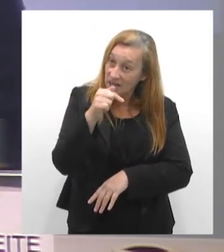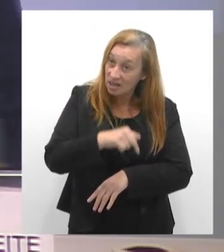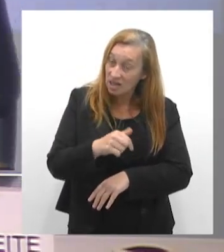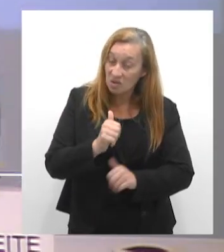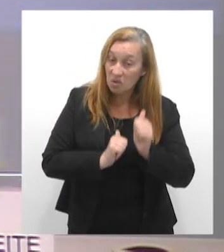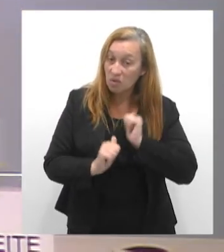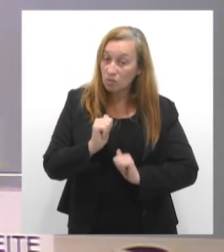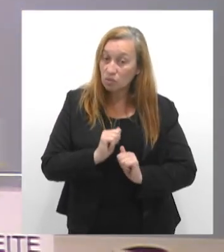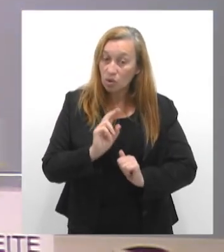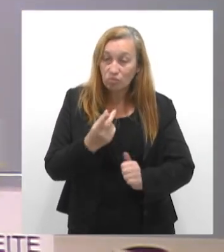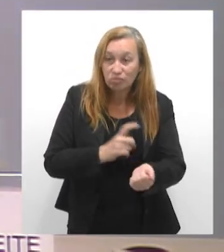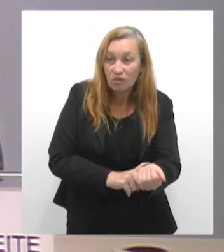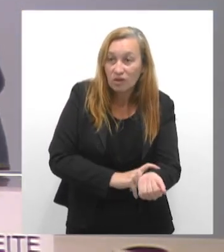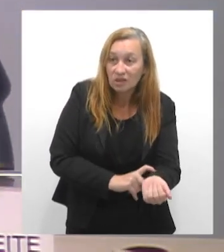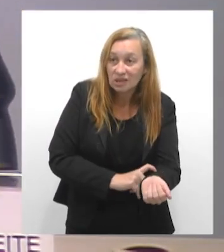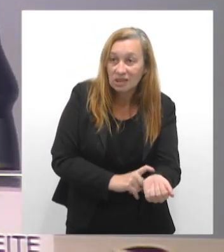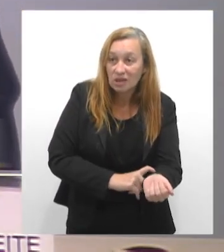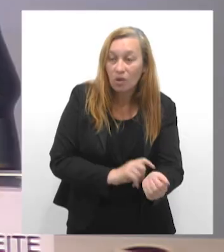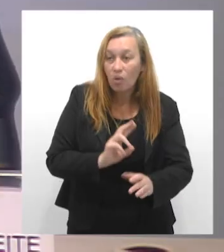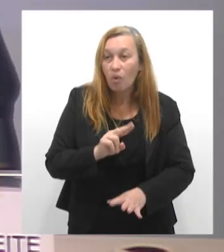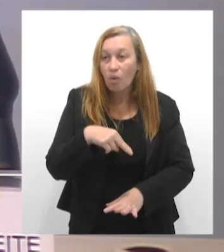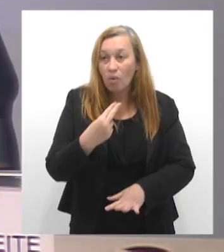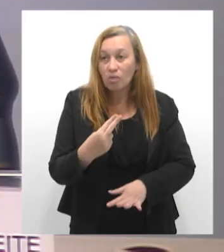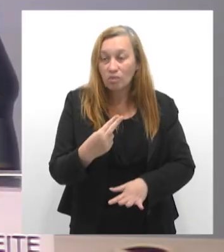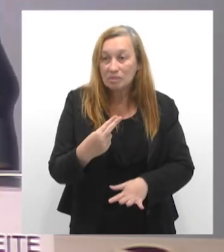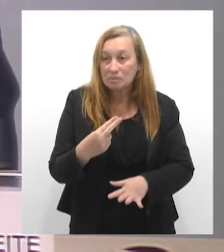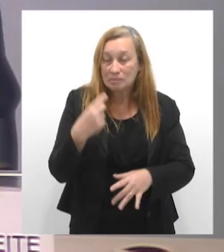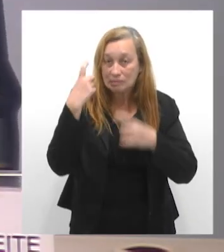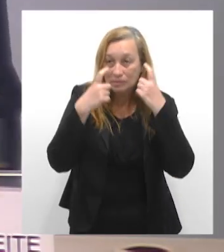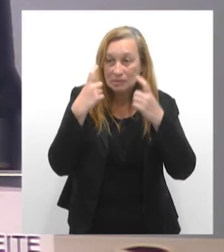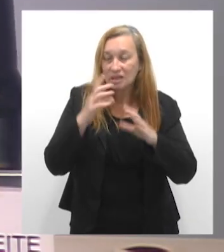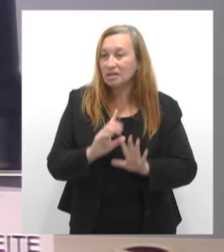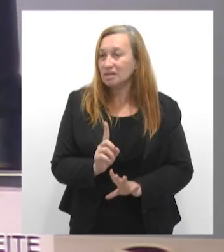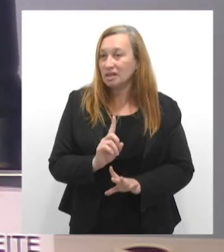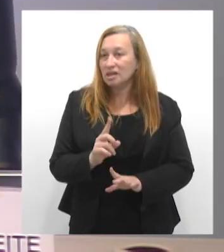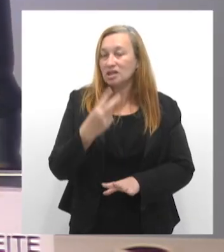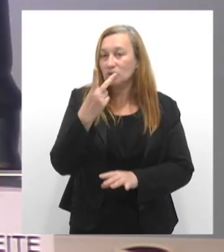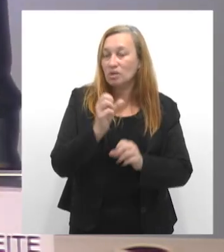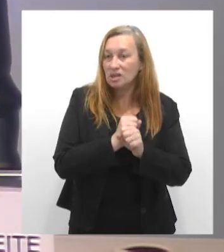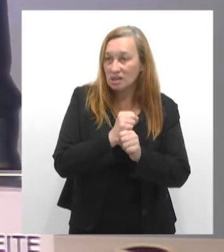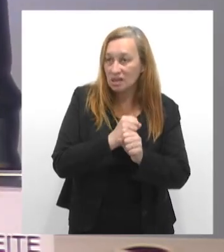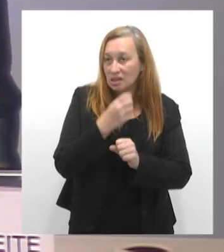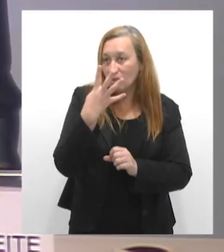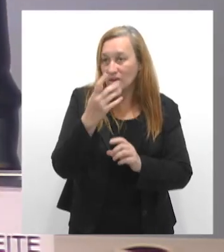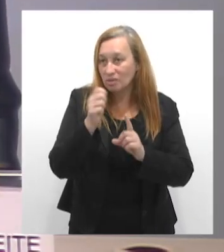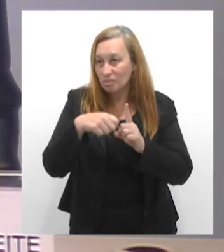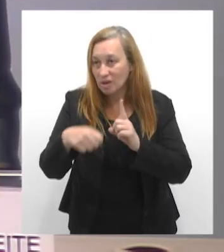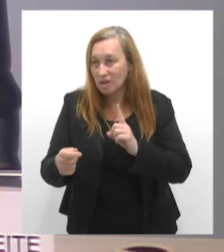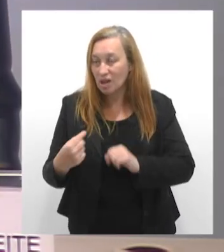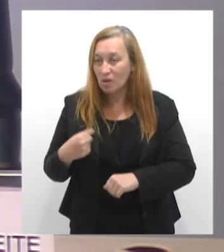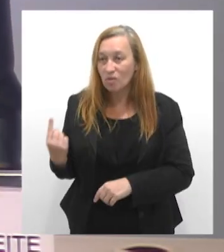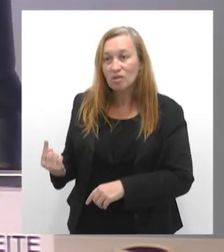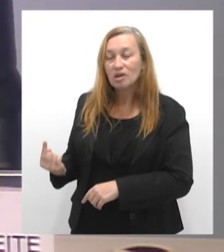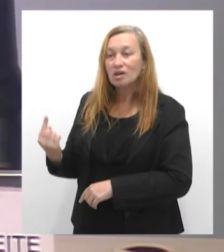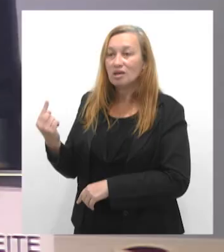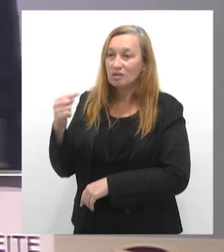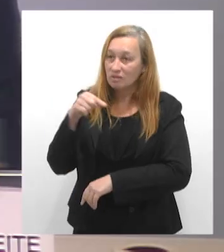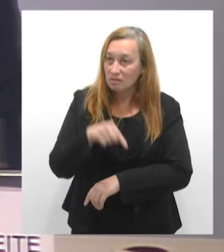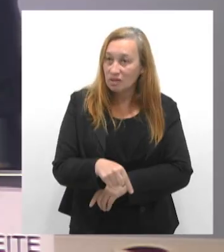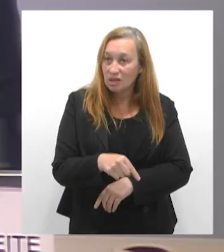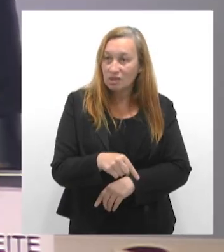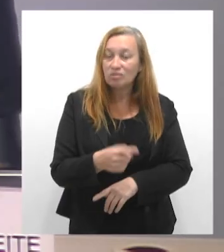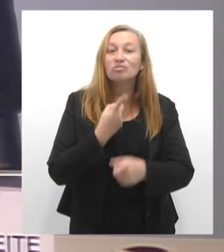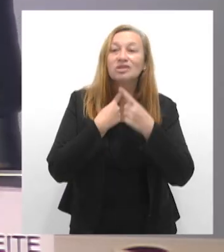alguma ansiedade, com algum até desespero. Esses 2 anos e 4 meses eu vim para cá com toda